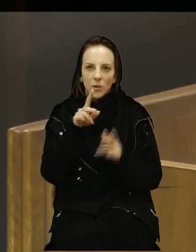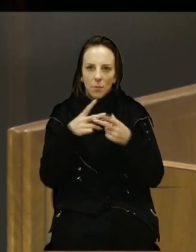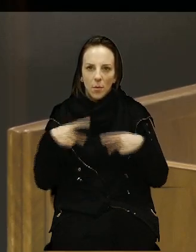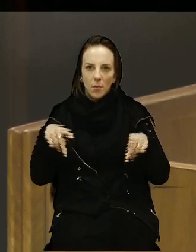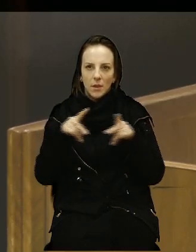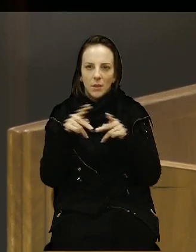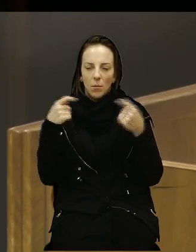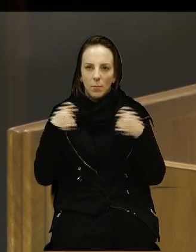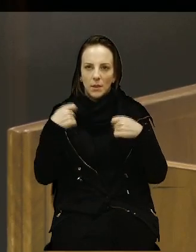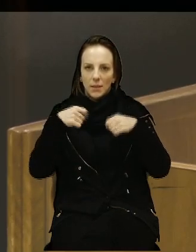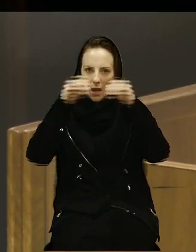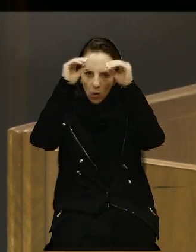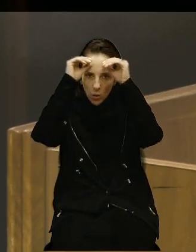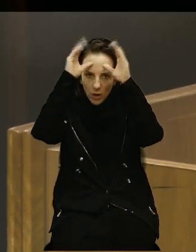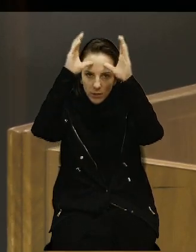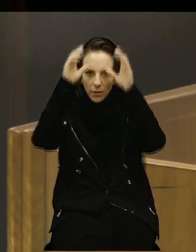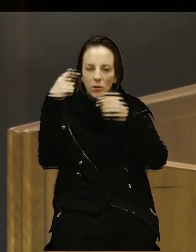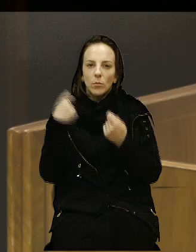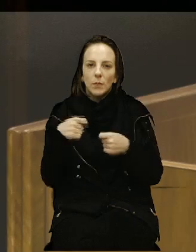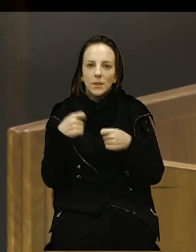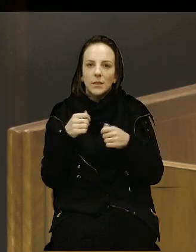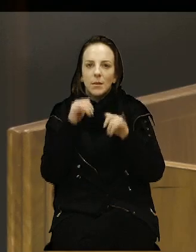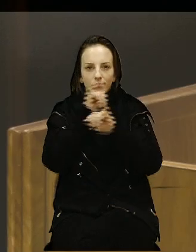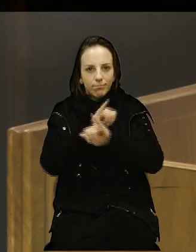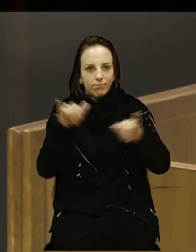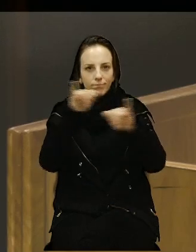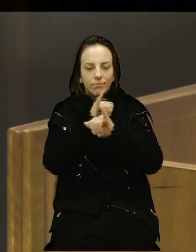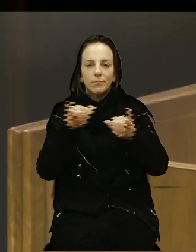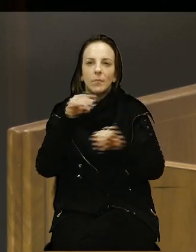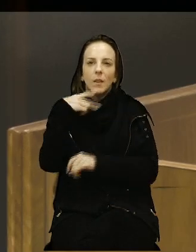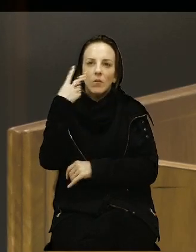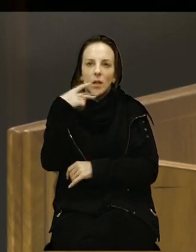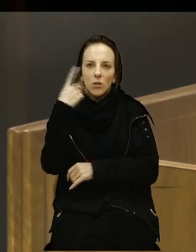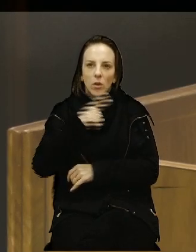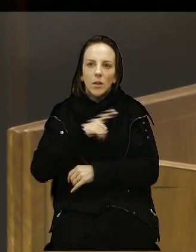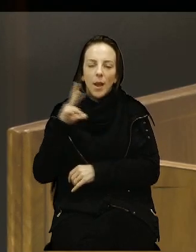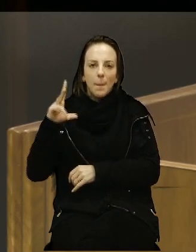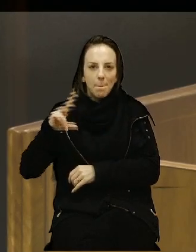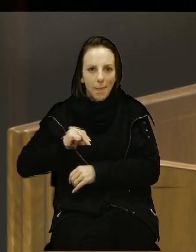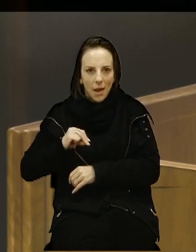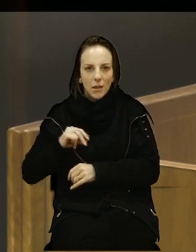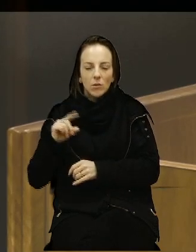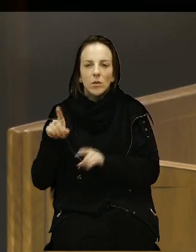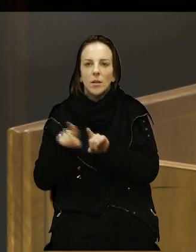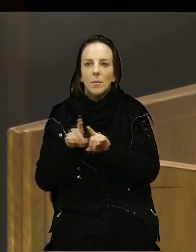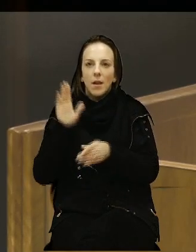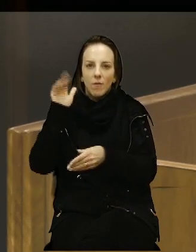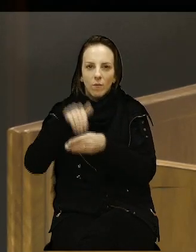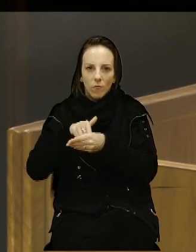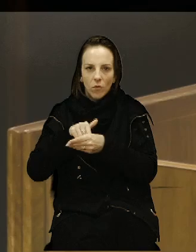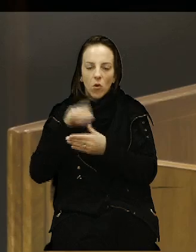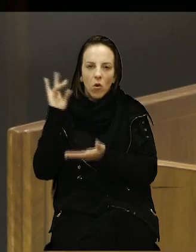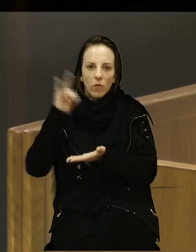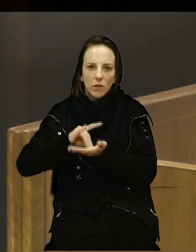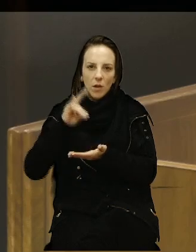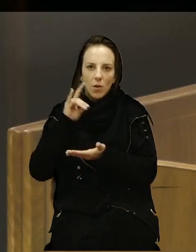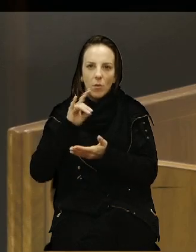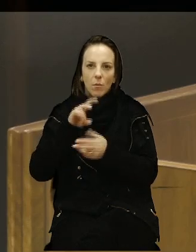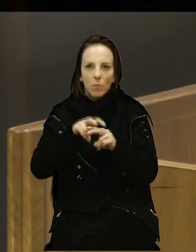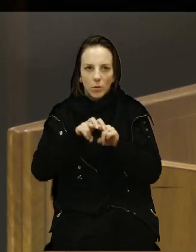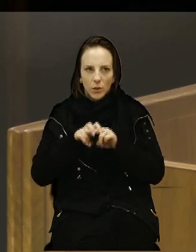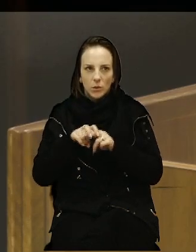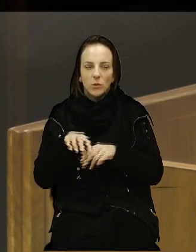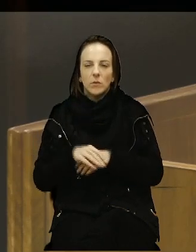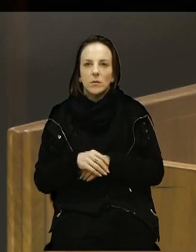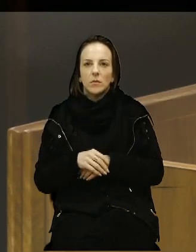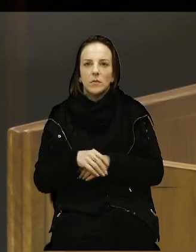ter conhecimento do vereador que tem os seus méritos e que de fato foi eleito para isso. E pode